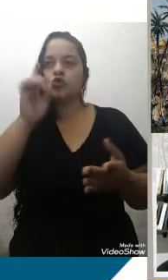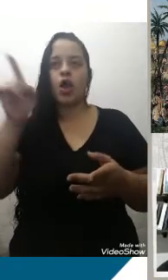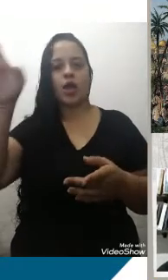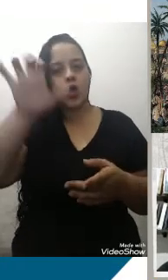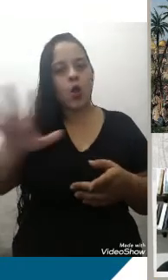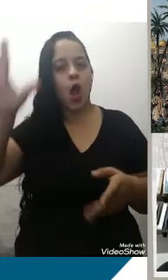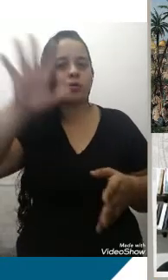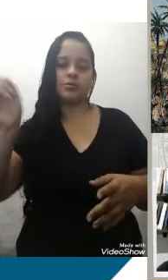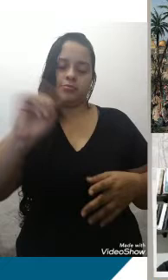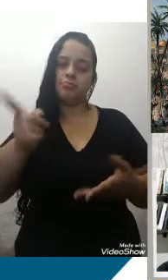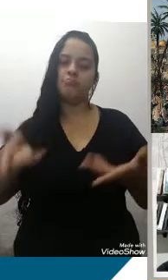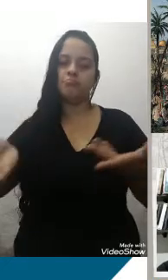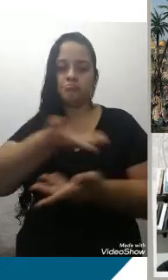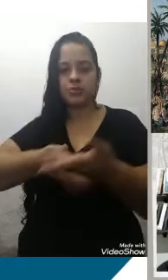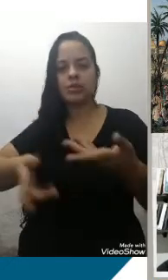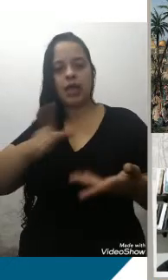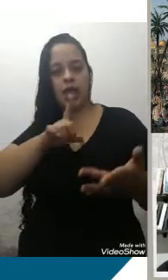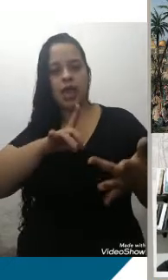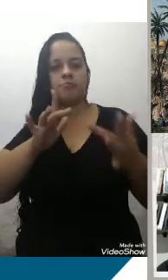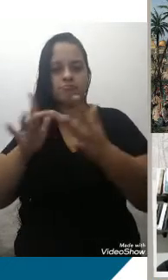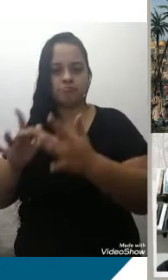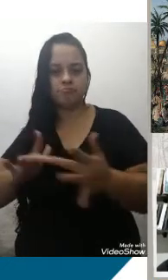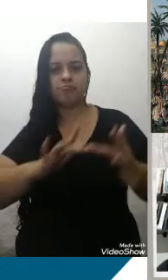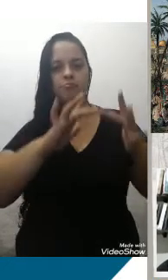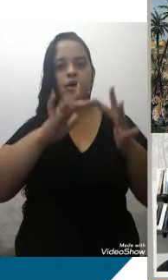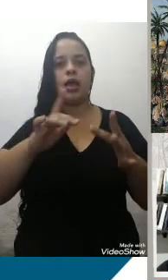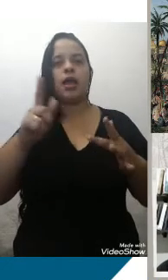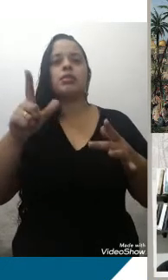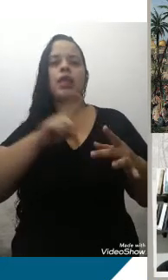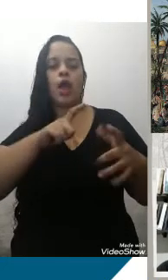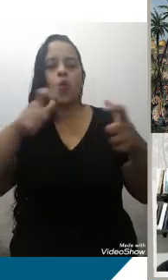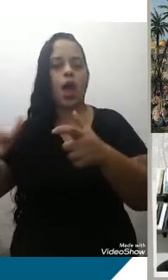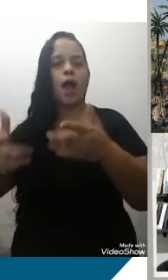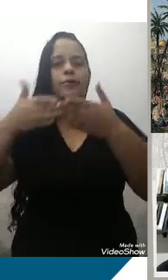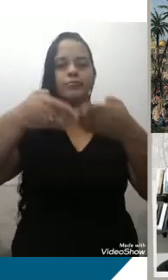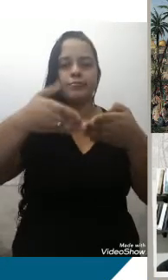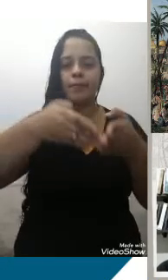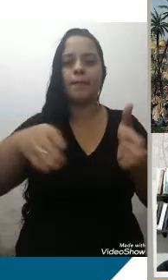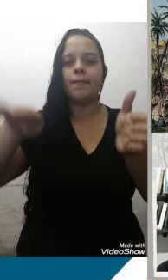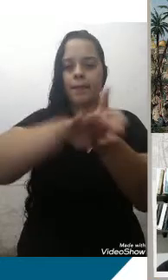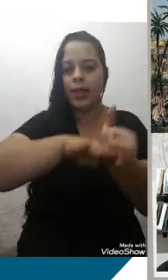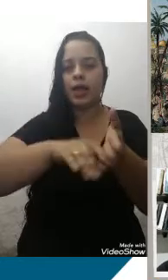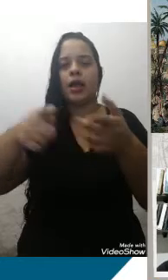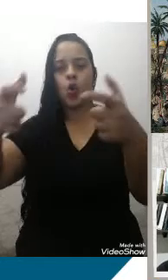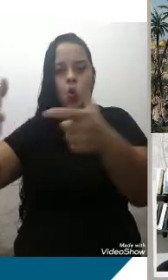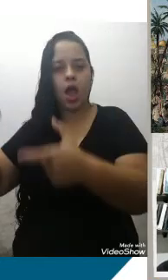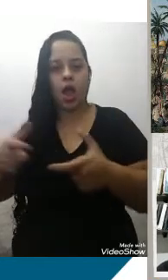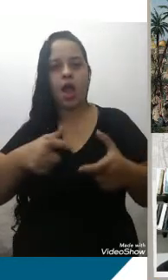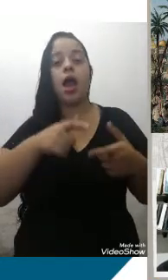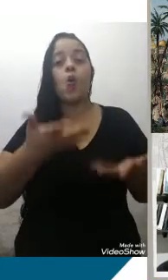comercial. É claro que em determinados pontos comerciais, portos, os europeus acabaram